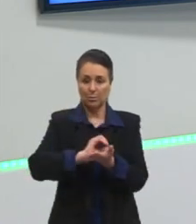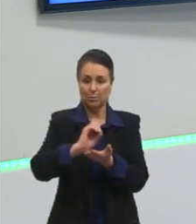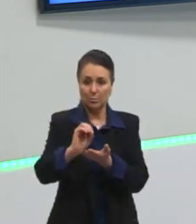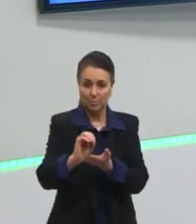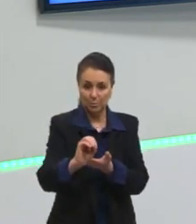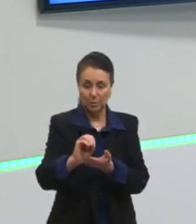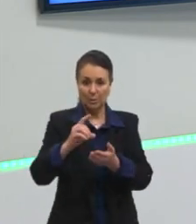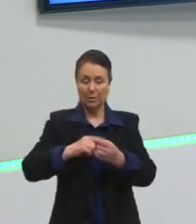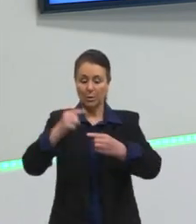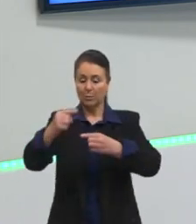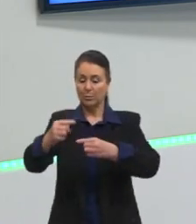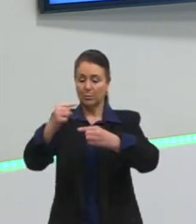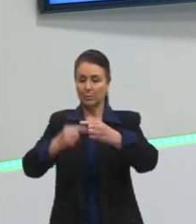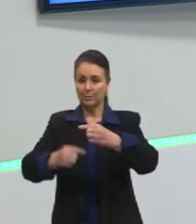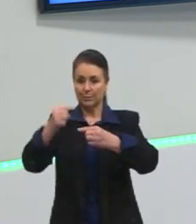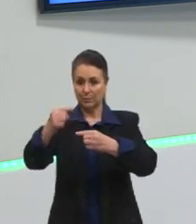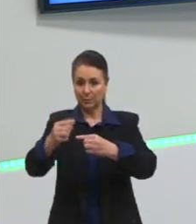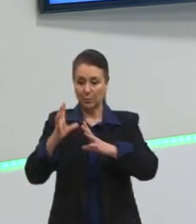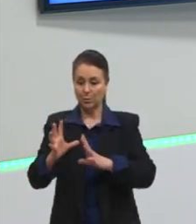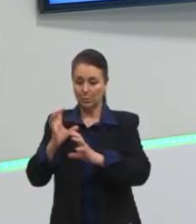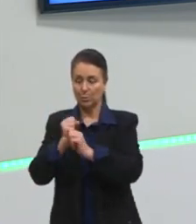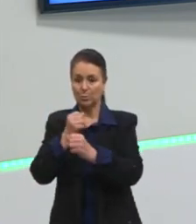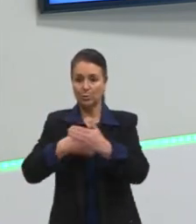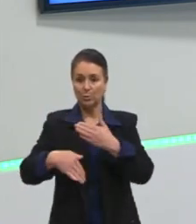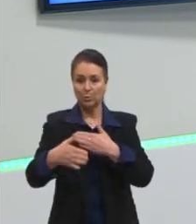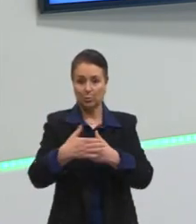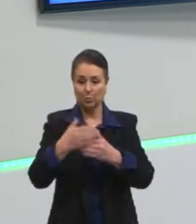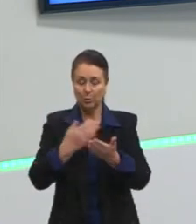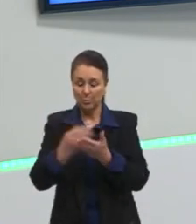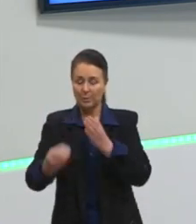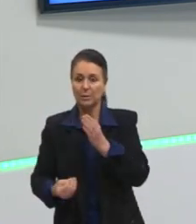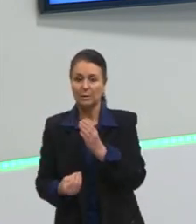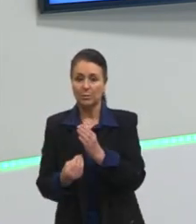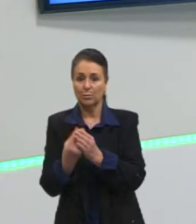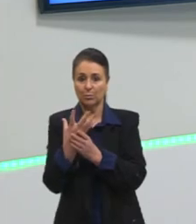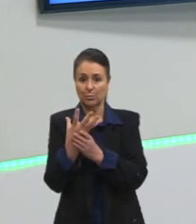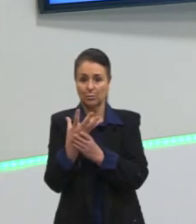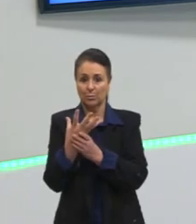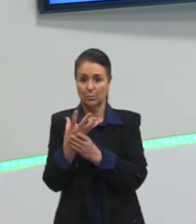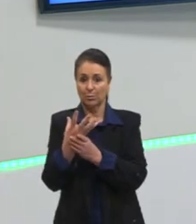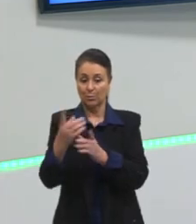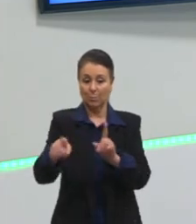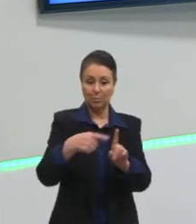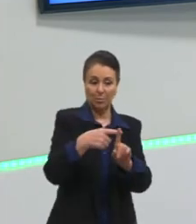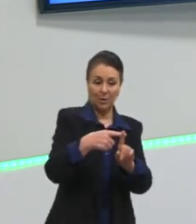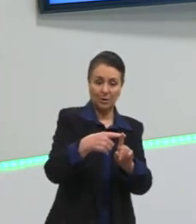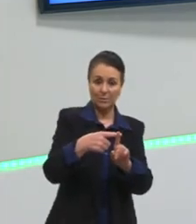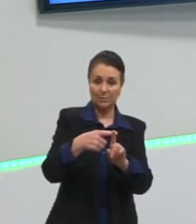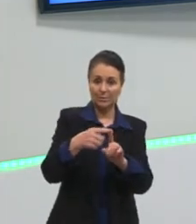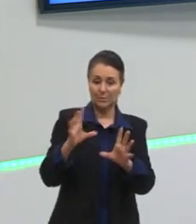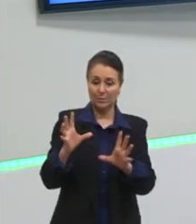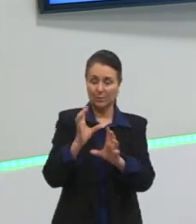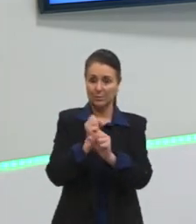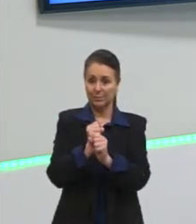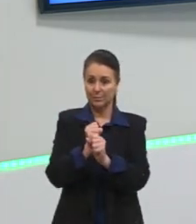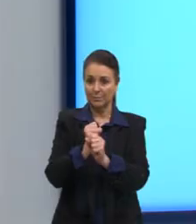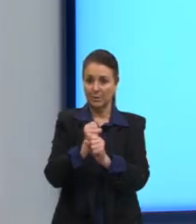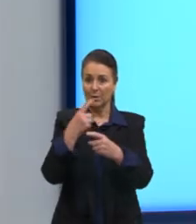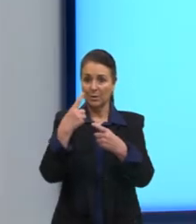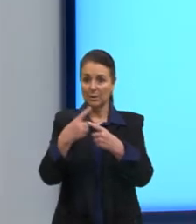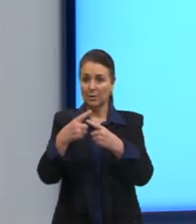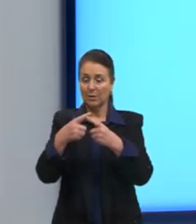eu vou somar todos eles formando um produto Então eu estou adicionando eles vão ocorrer